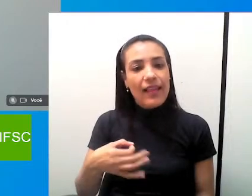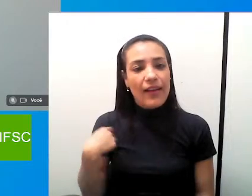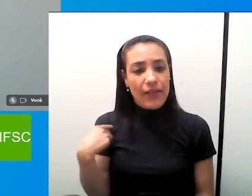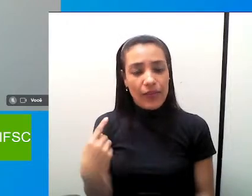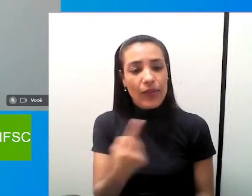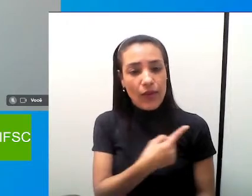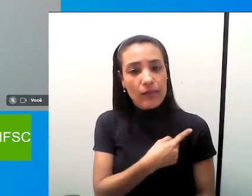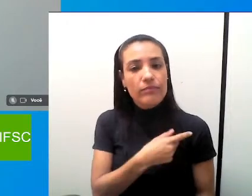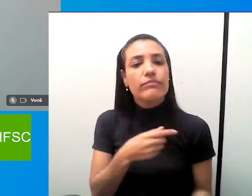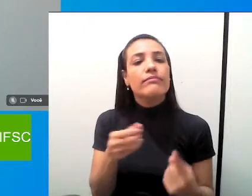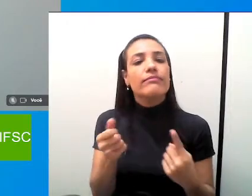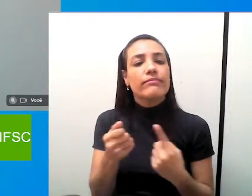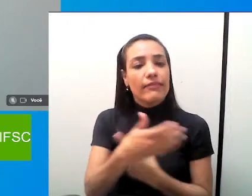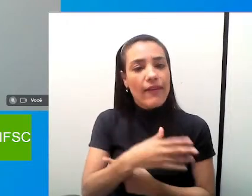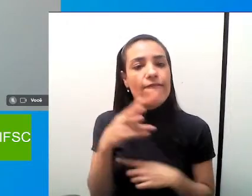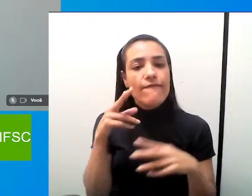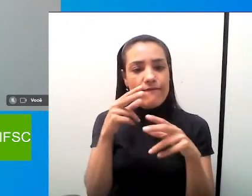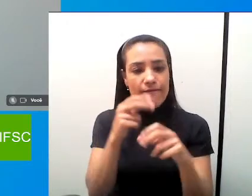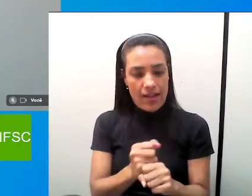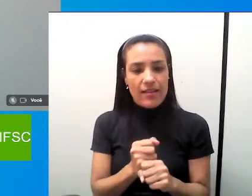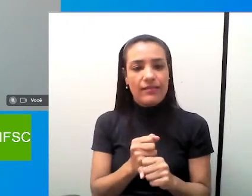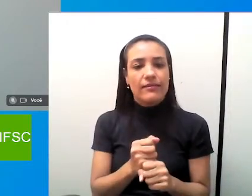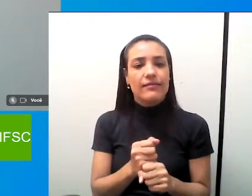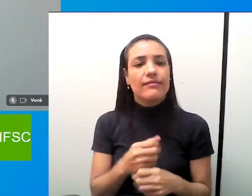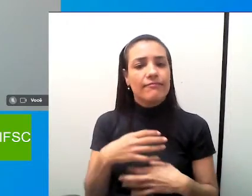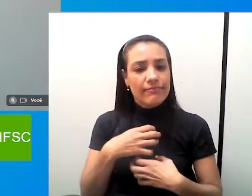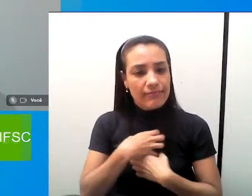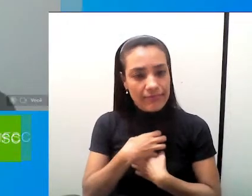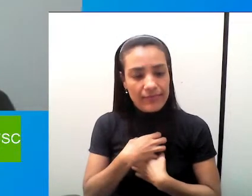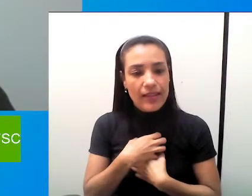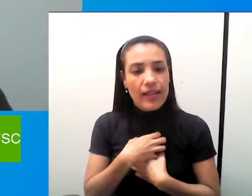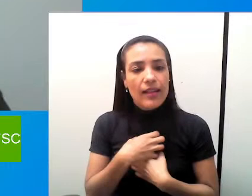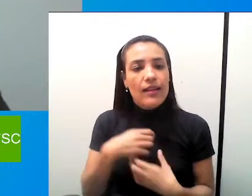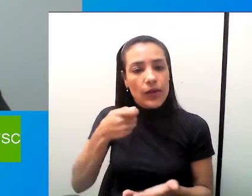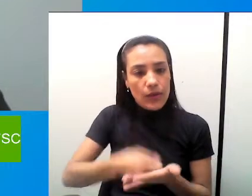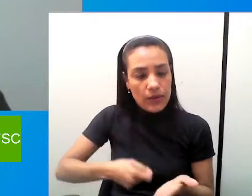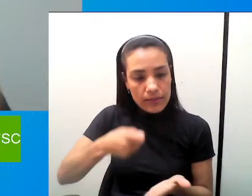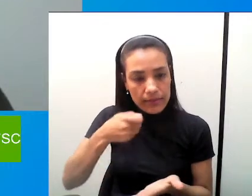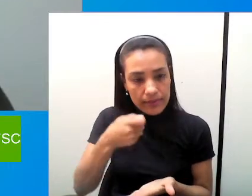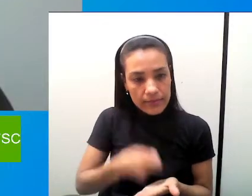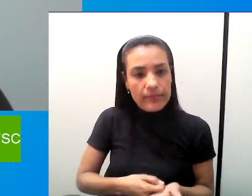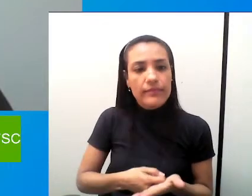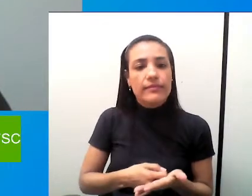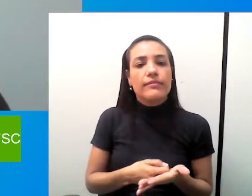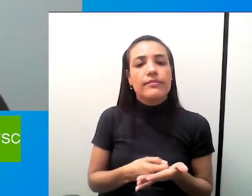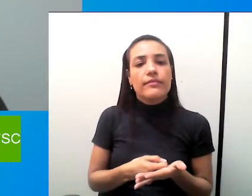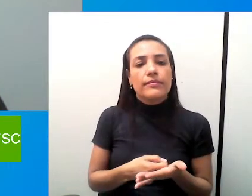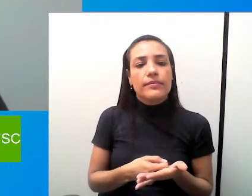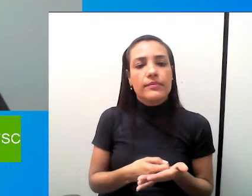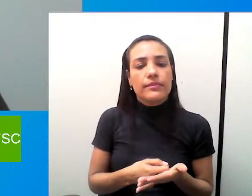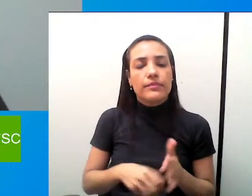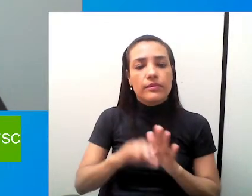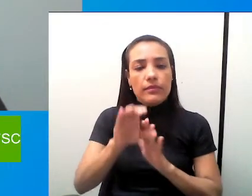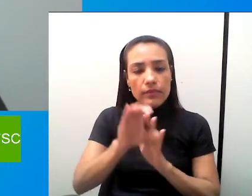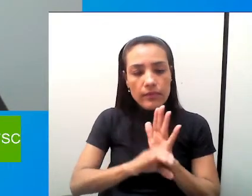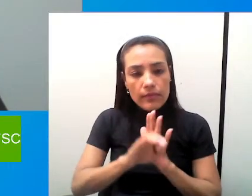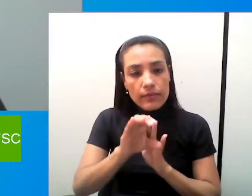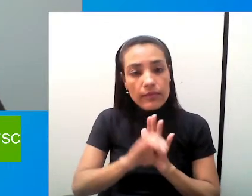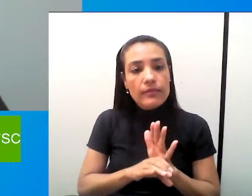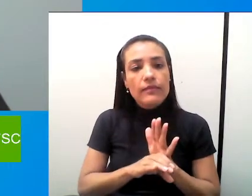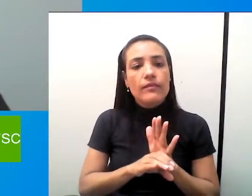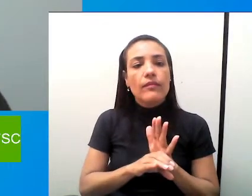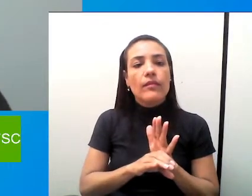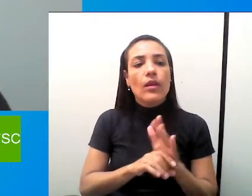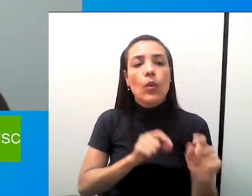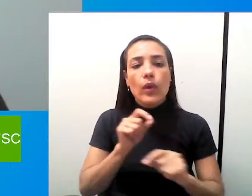é muito forte. Essa obrigatoriedade dessa unidade curricular, ela faz com que as